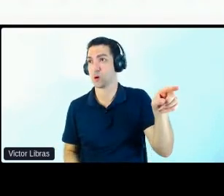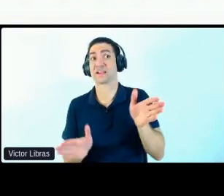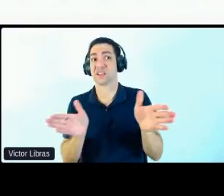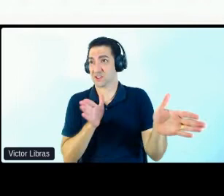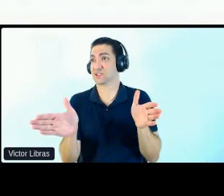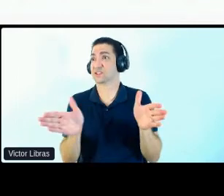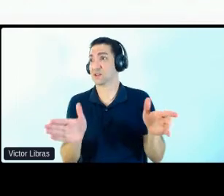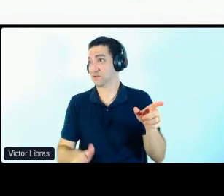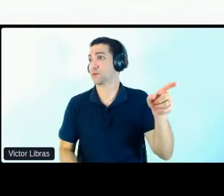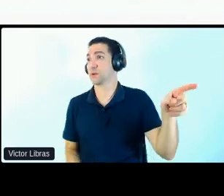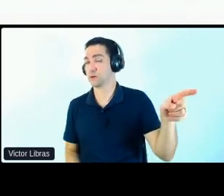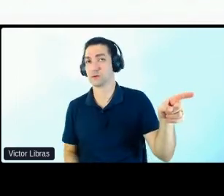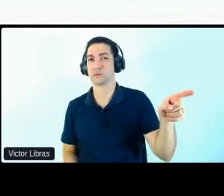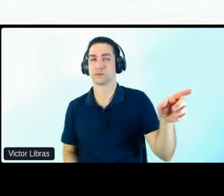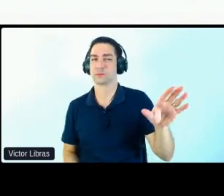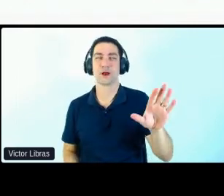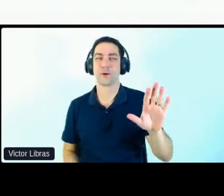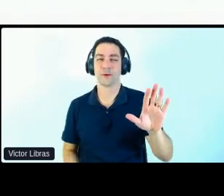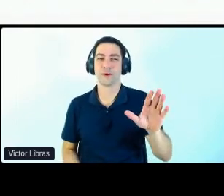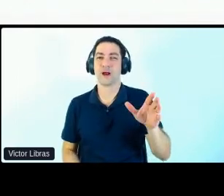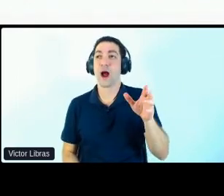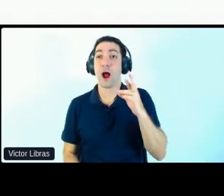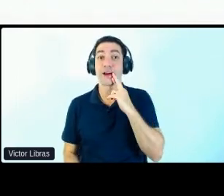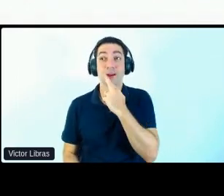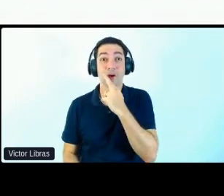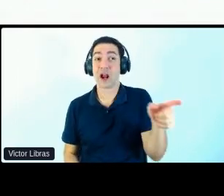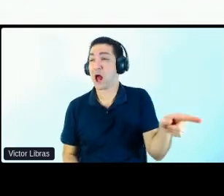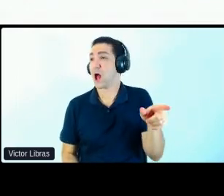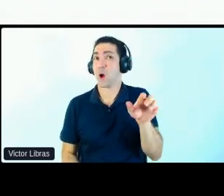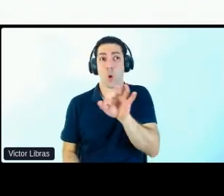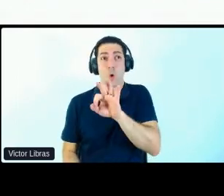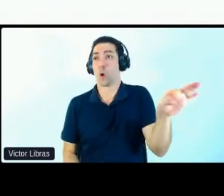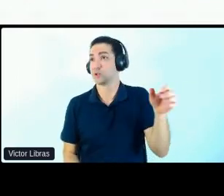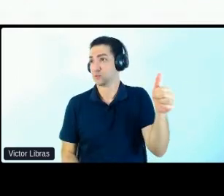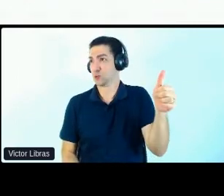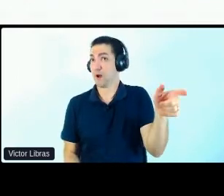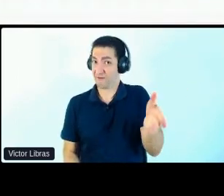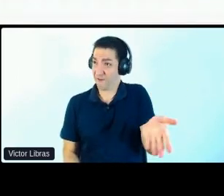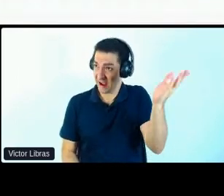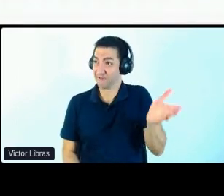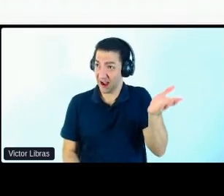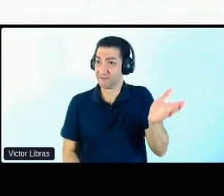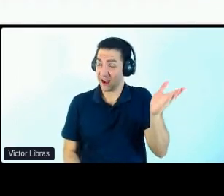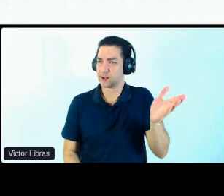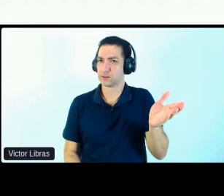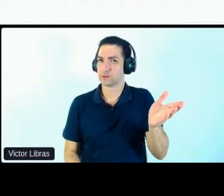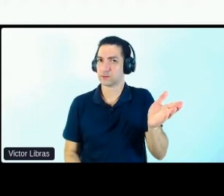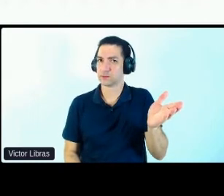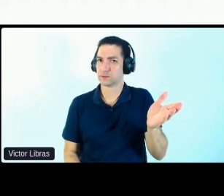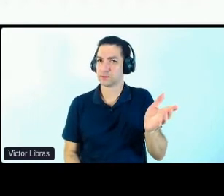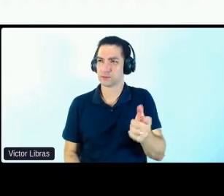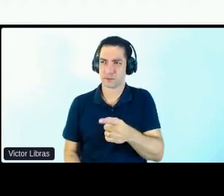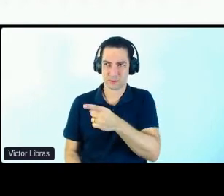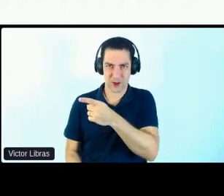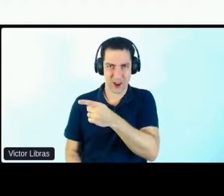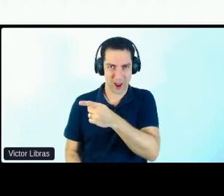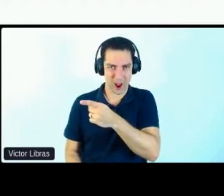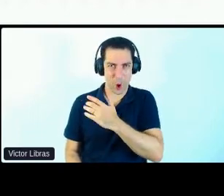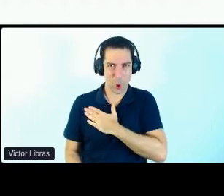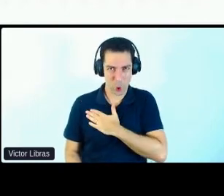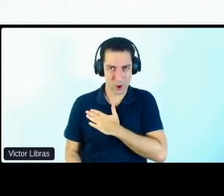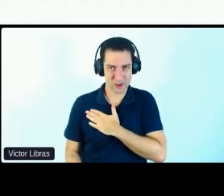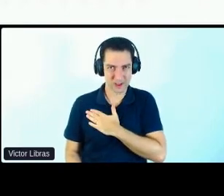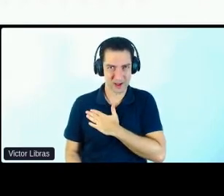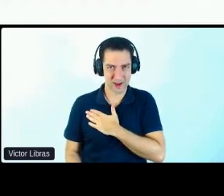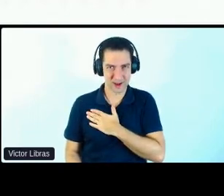você gosta, o que você come. Foi ótimo para mim. Eu fui numa churrascaria, por exemplo, mas você é vegano, então